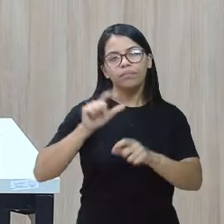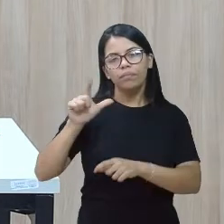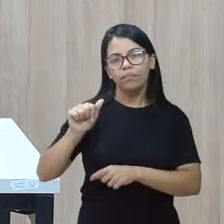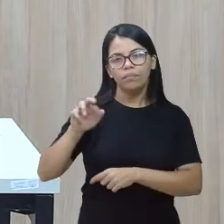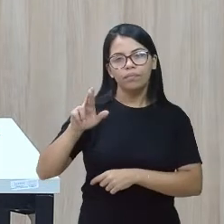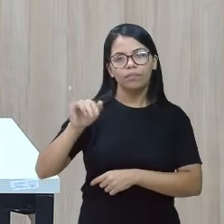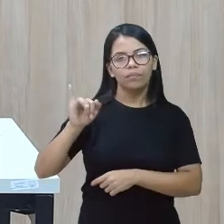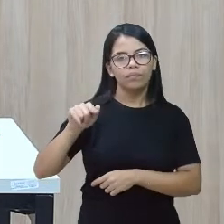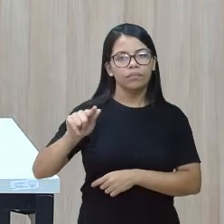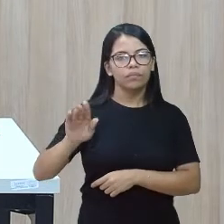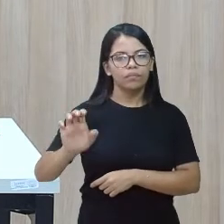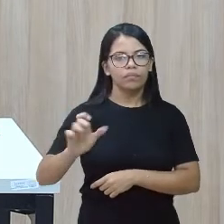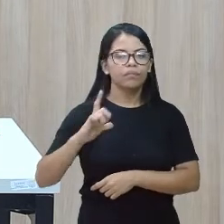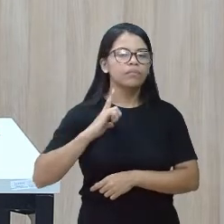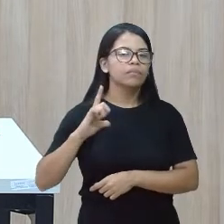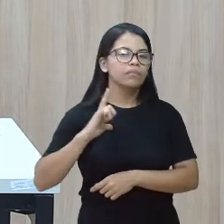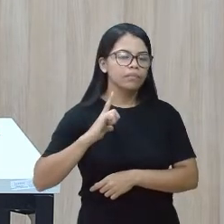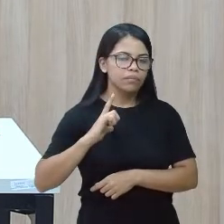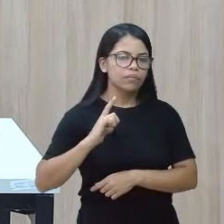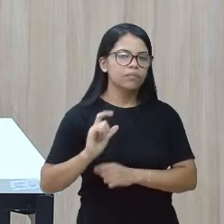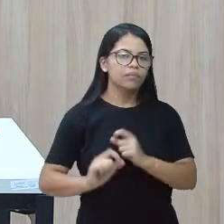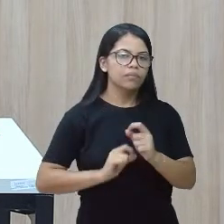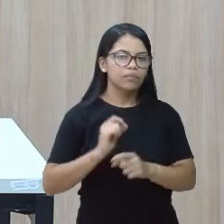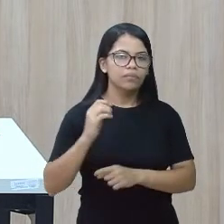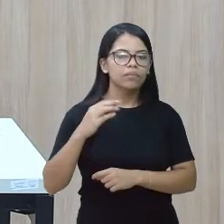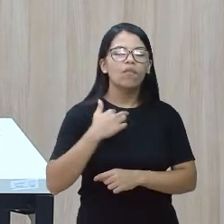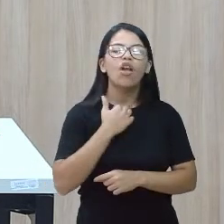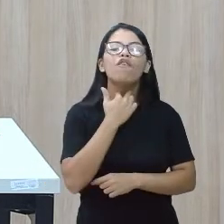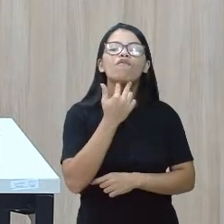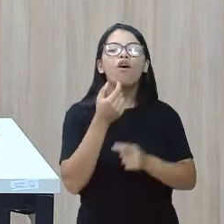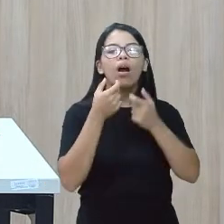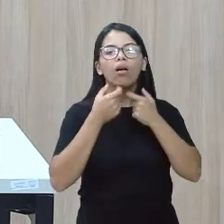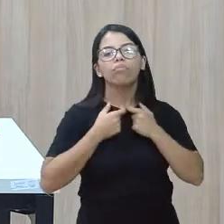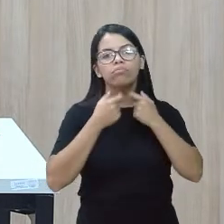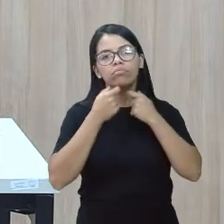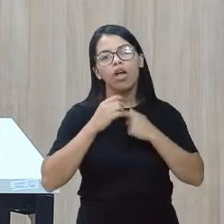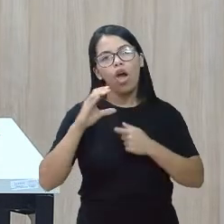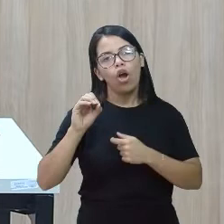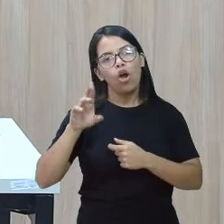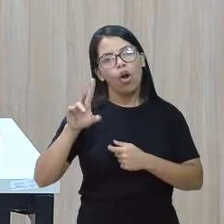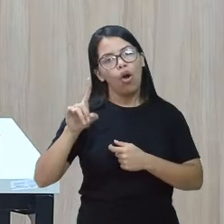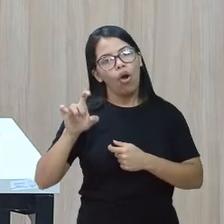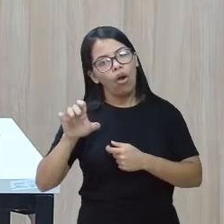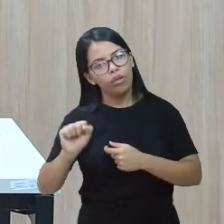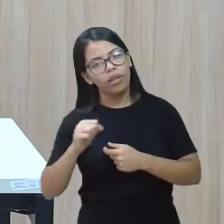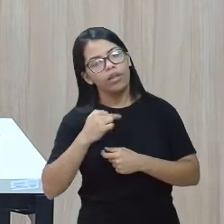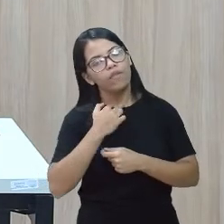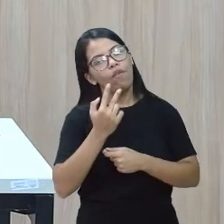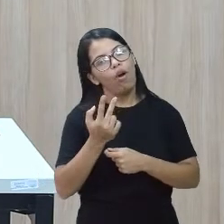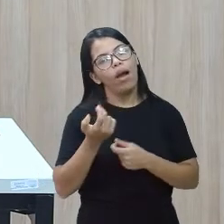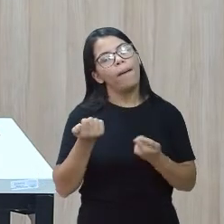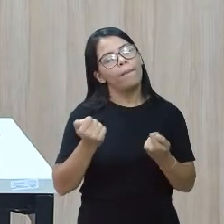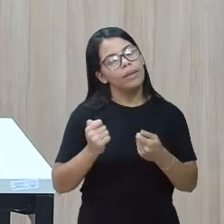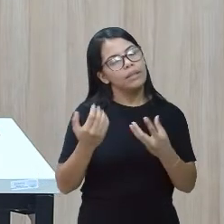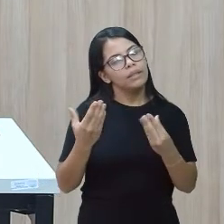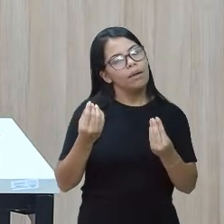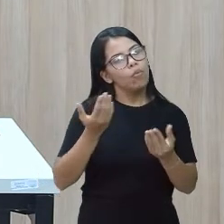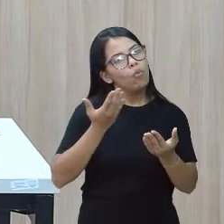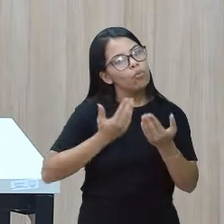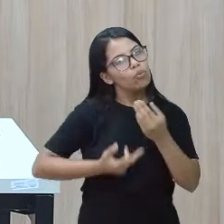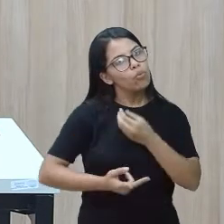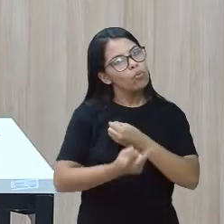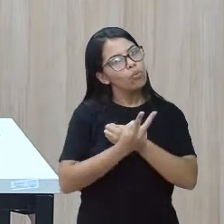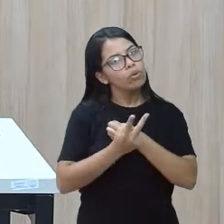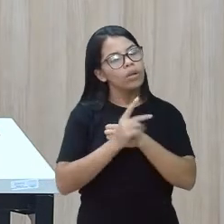laringe ter, né, as cordas vocais. E essas cordas vocais, elas têm que ser bem cuidadas, gente.